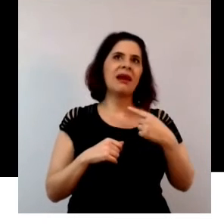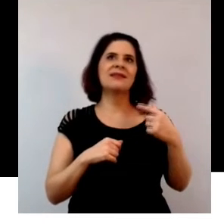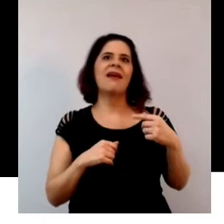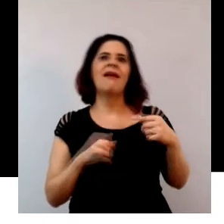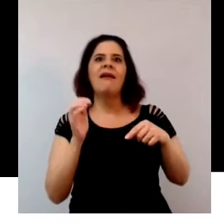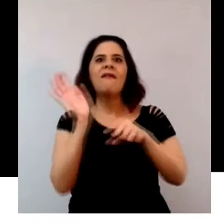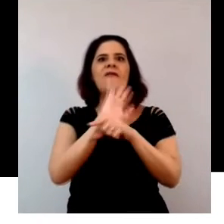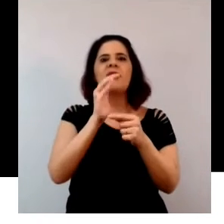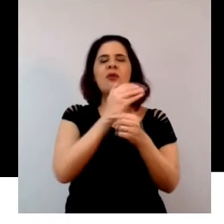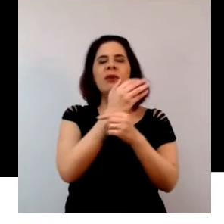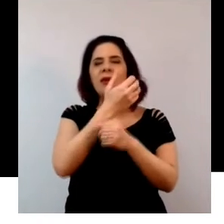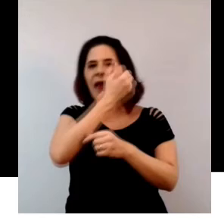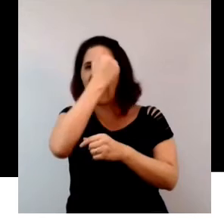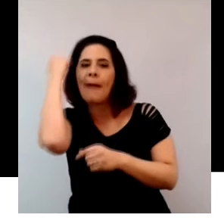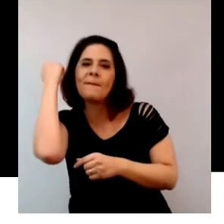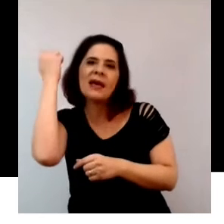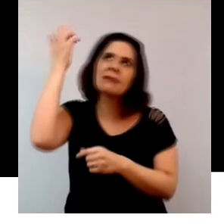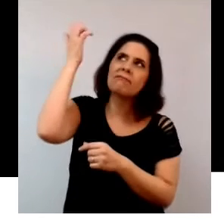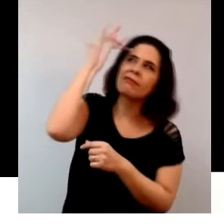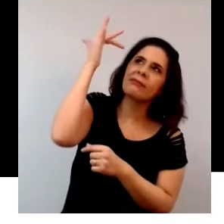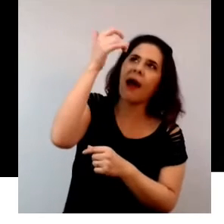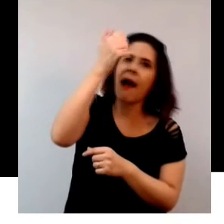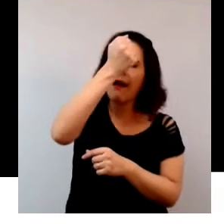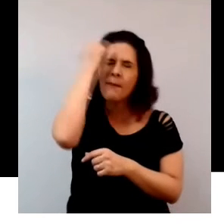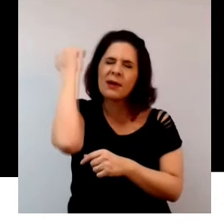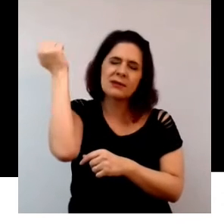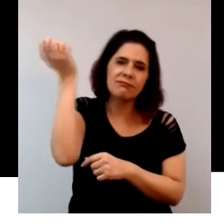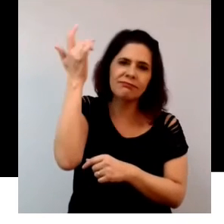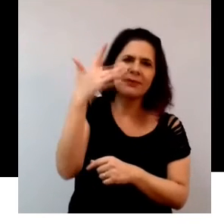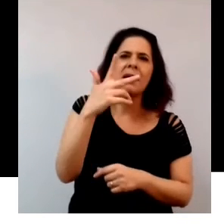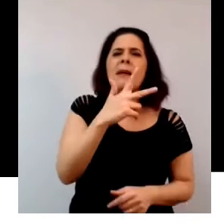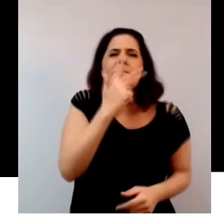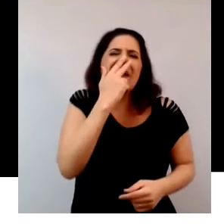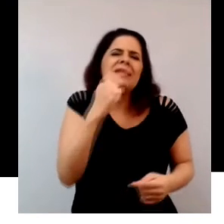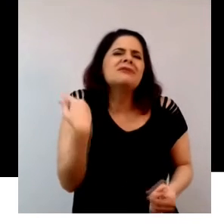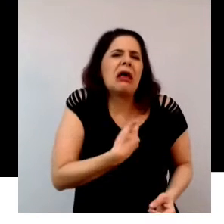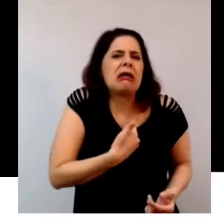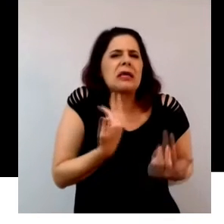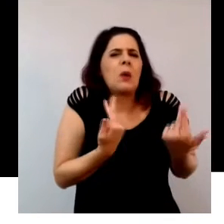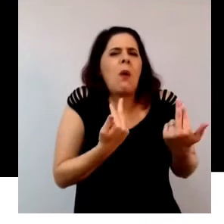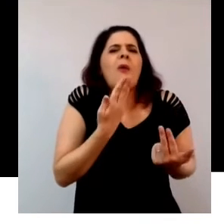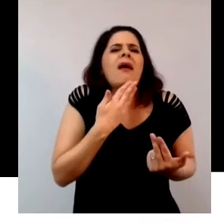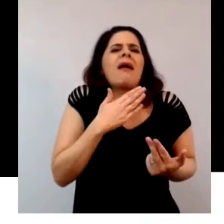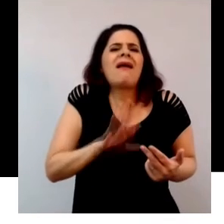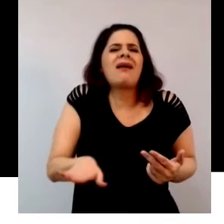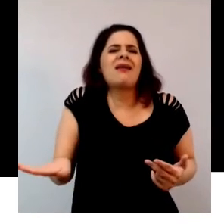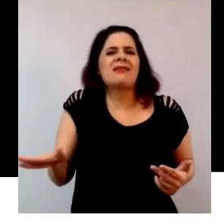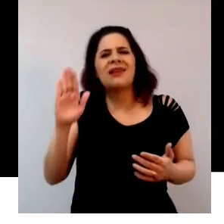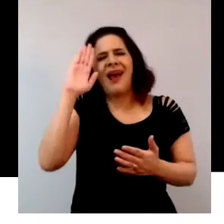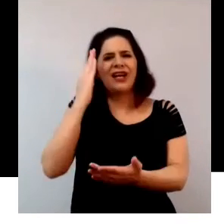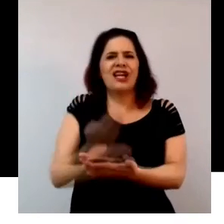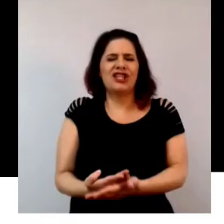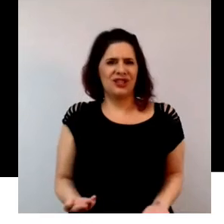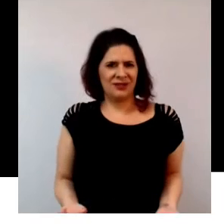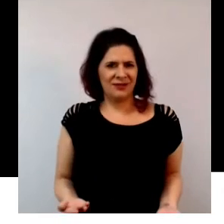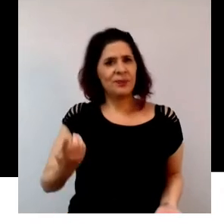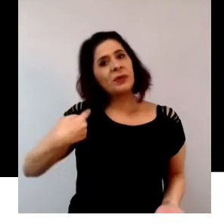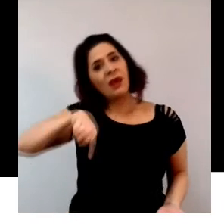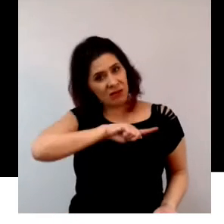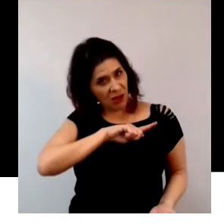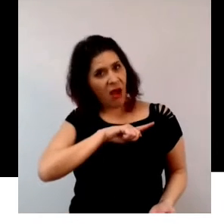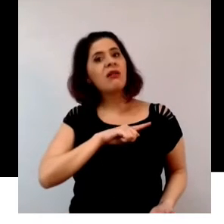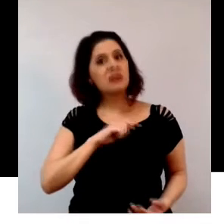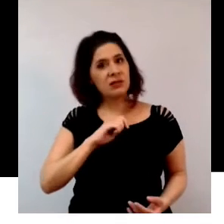muito visceral, quase infantil, e que a gente, né, é um lugar muito especial, nós brasileiros, não é uma coisa que a gente não